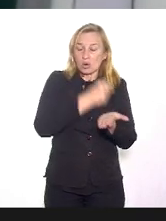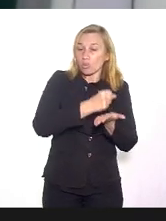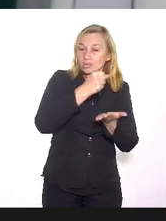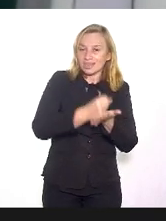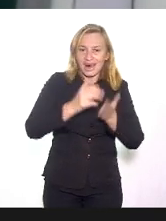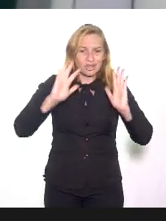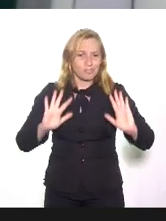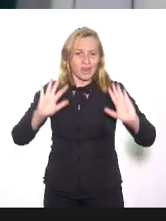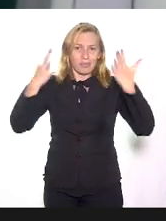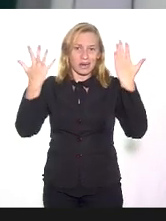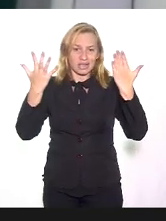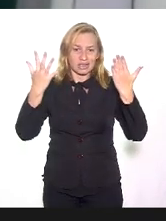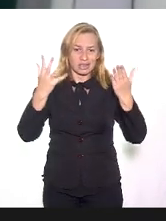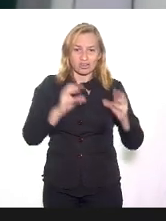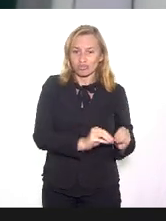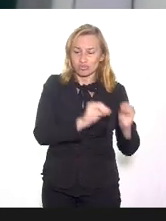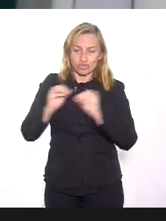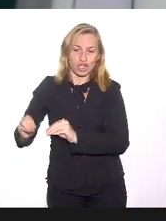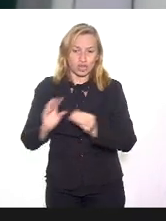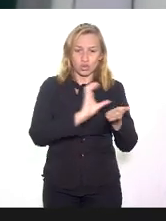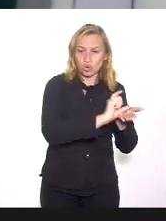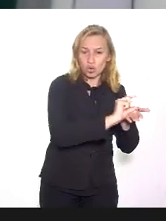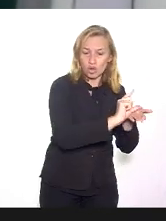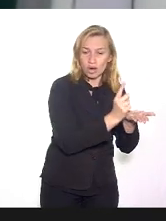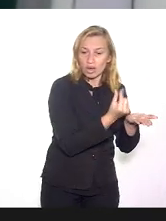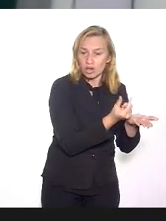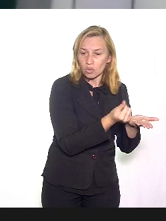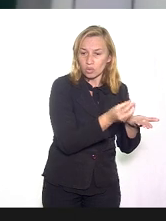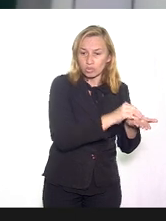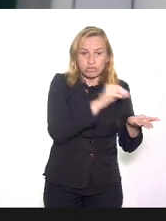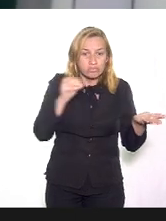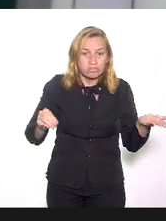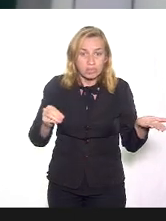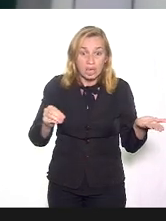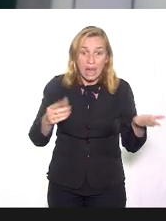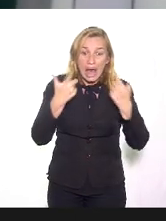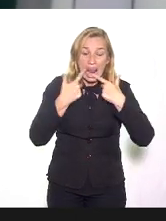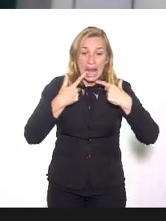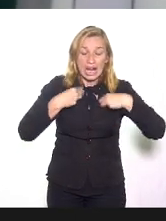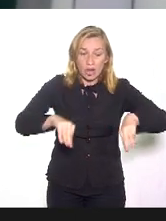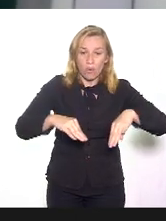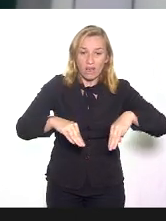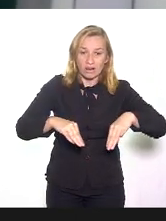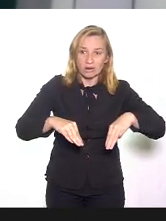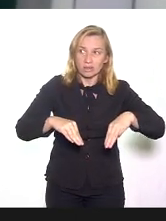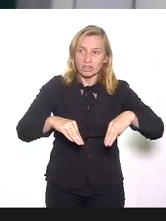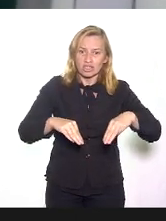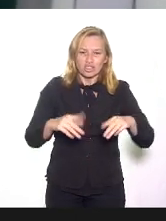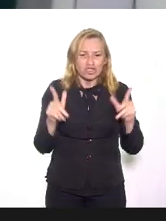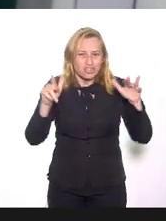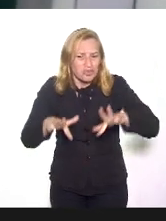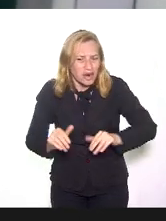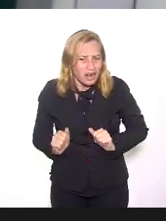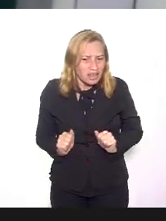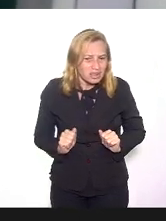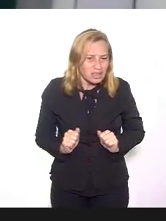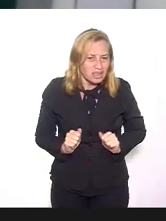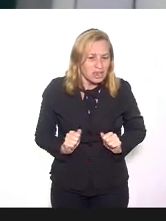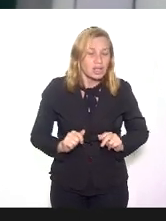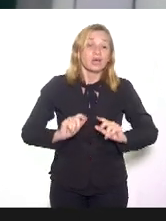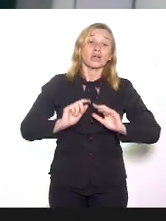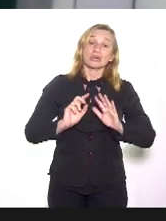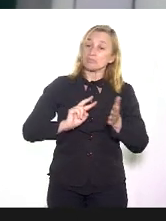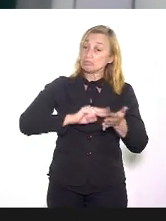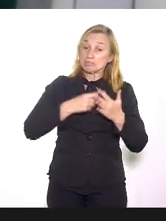envolvem transferências de recursos, enfim, repasses financeiros, em língua que não seja o vernáculo. Por isso,